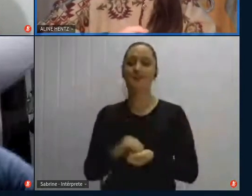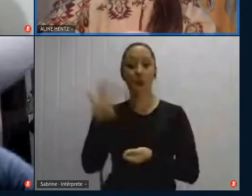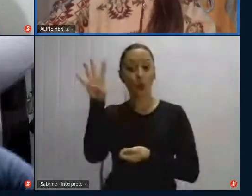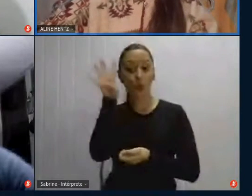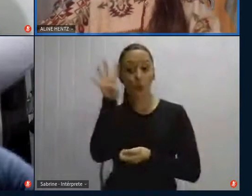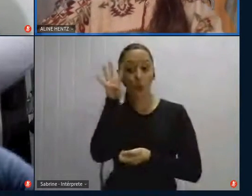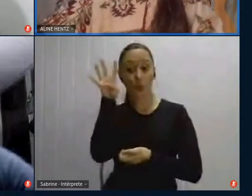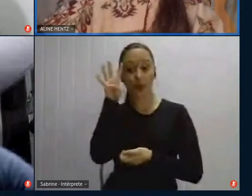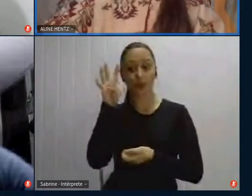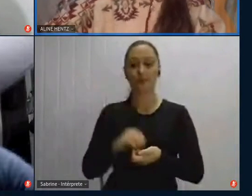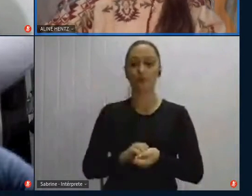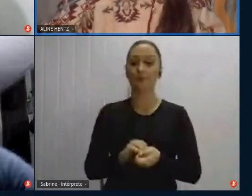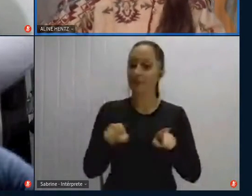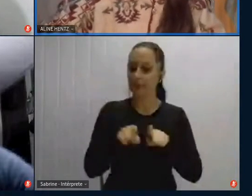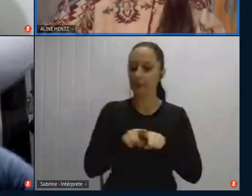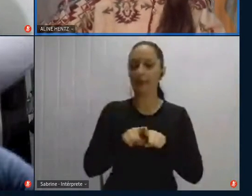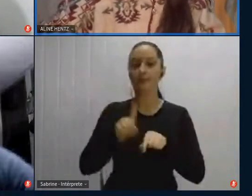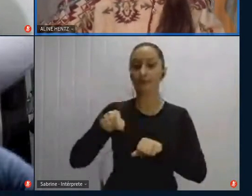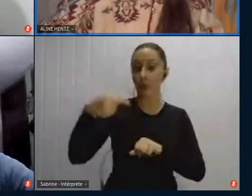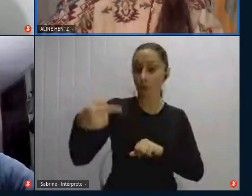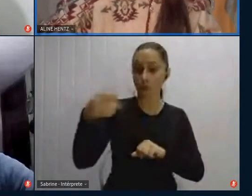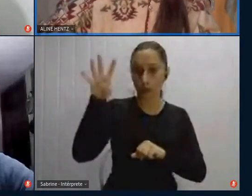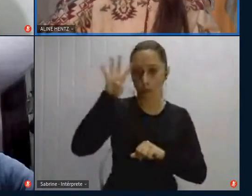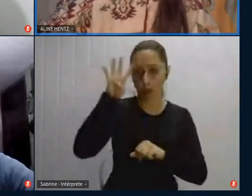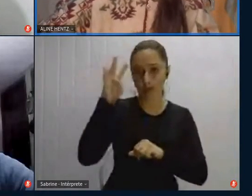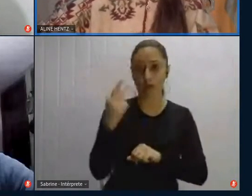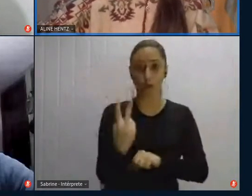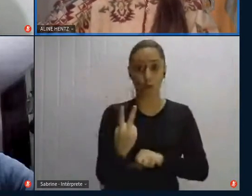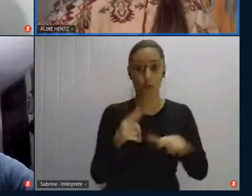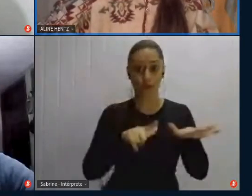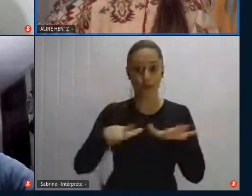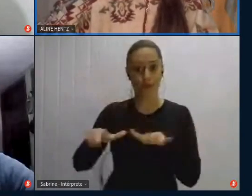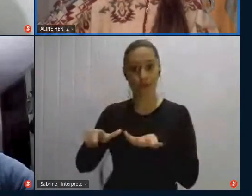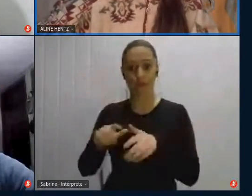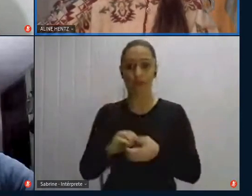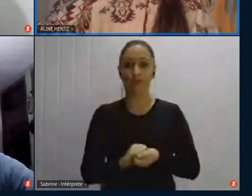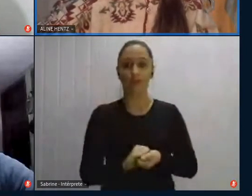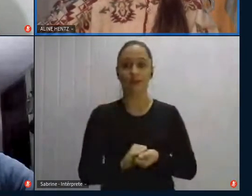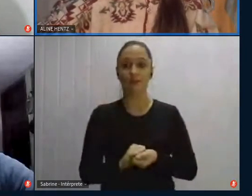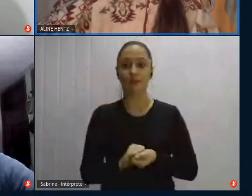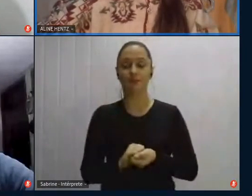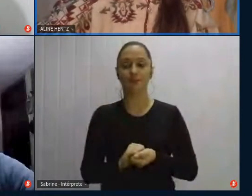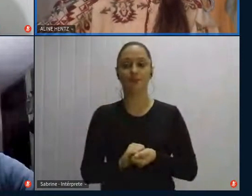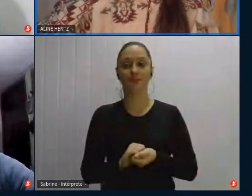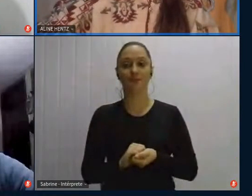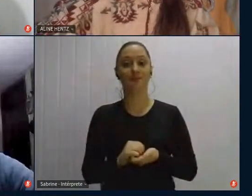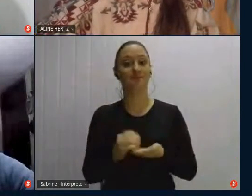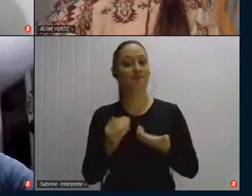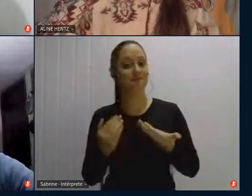na quarta-feira seguinte. Bom, a gente teve uma boa explanação.